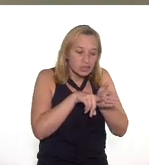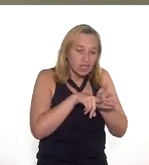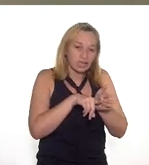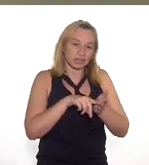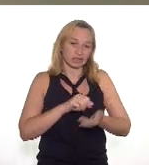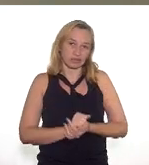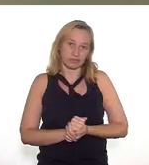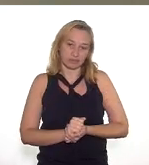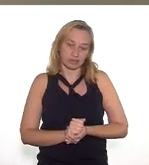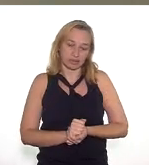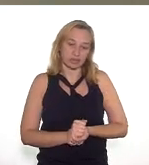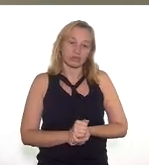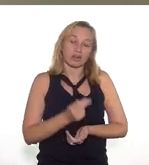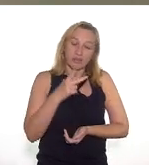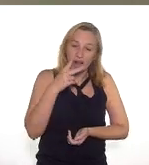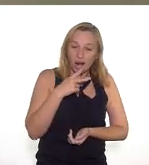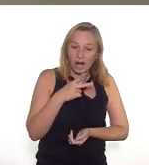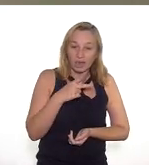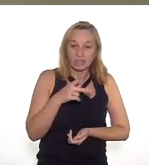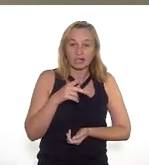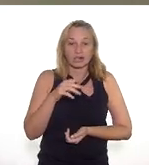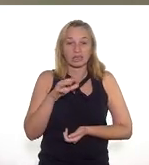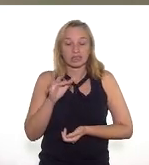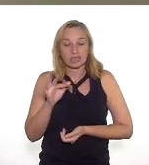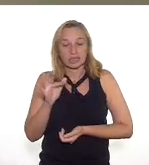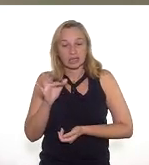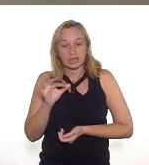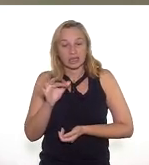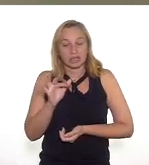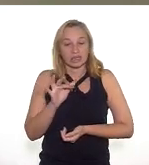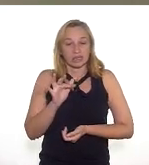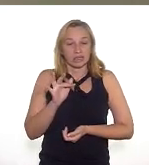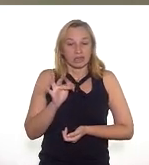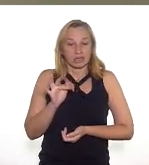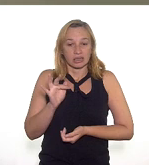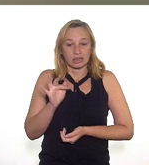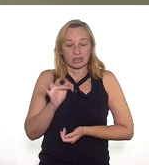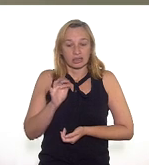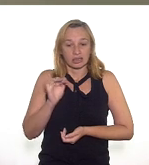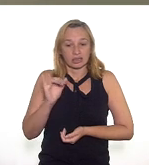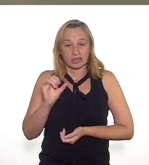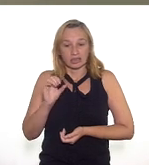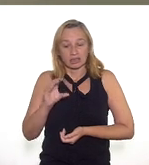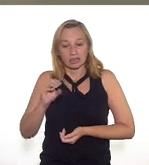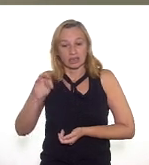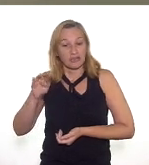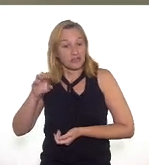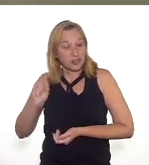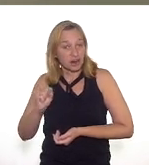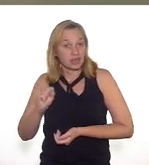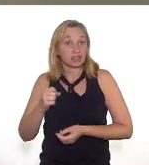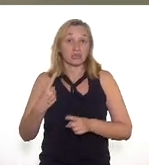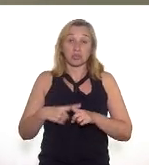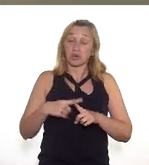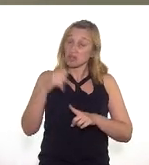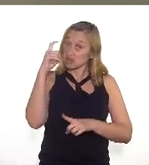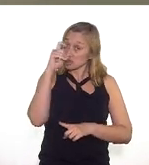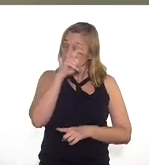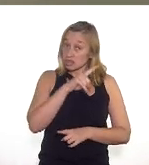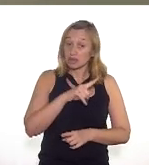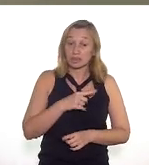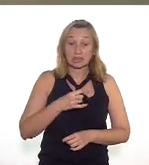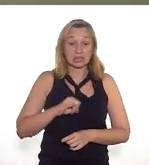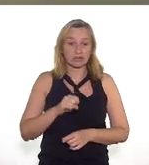que colocou, foi colocado pela Cefaz, se corresponde à realidade. Porque aí fica difícil mesmo. Se